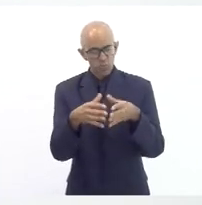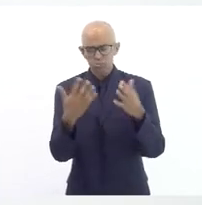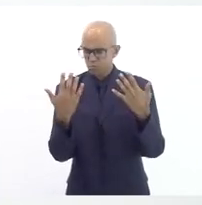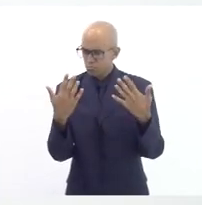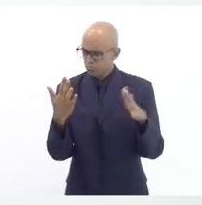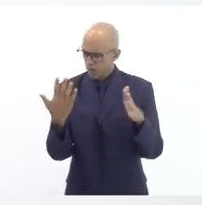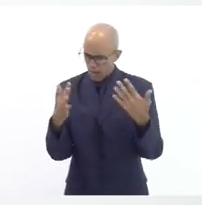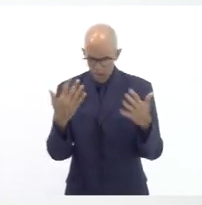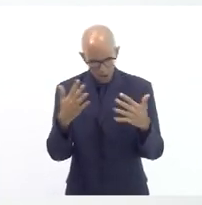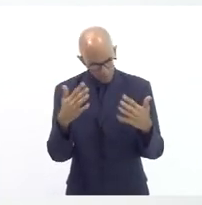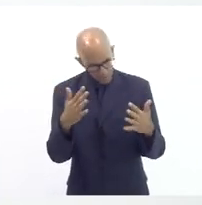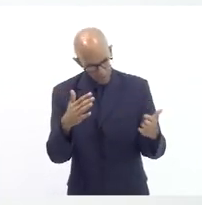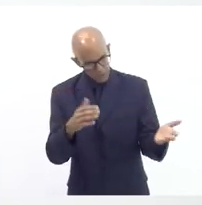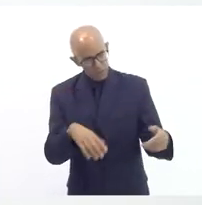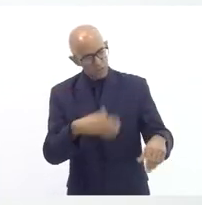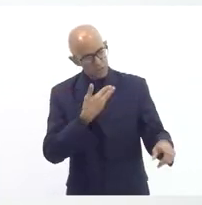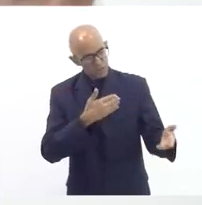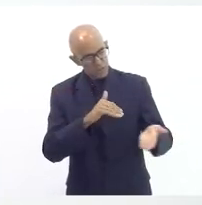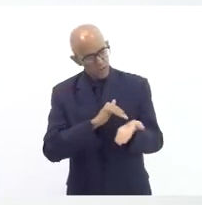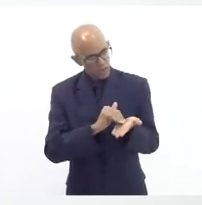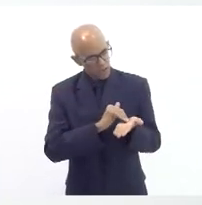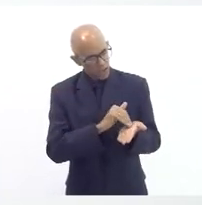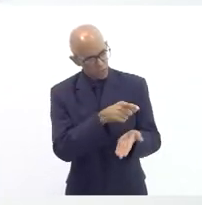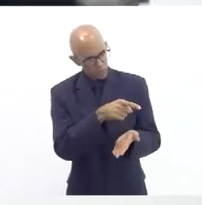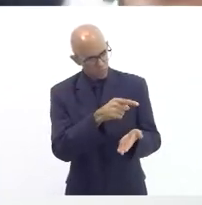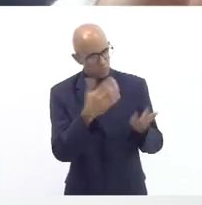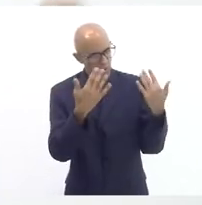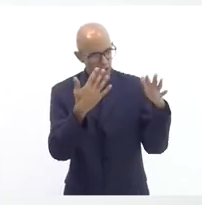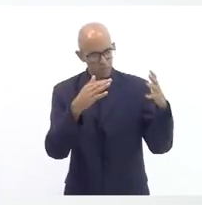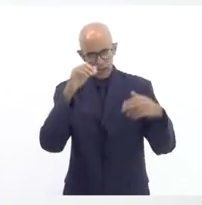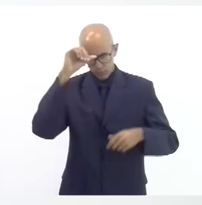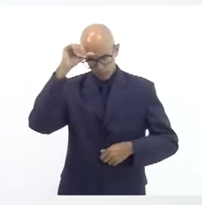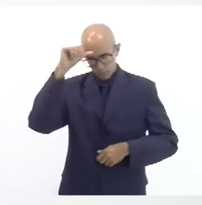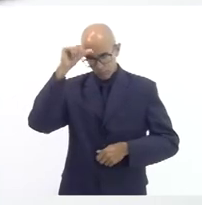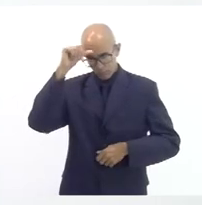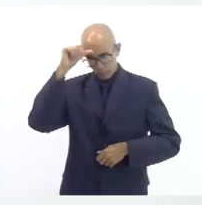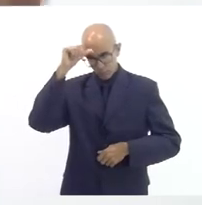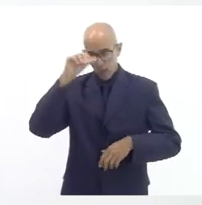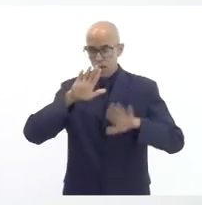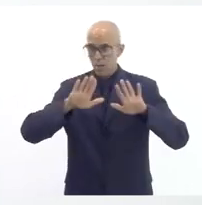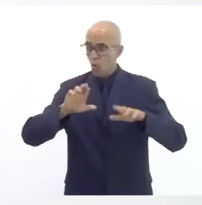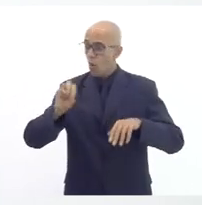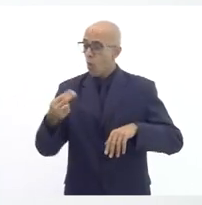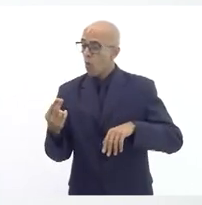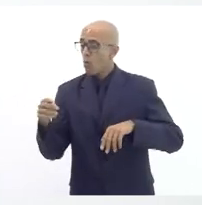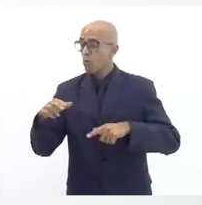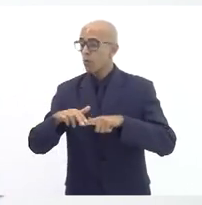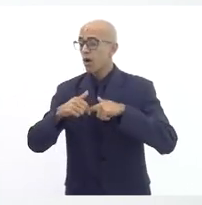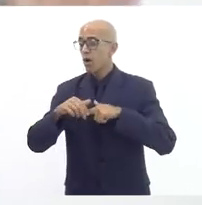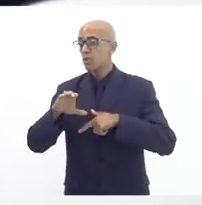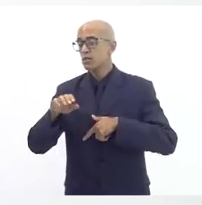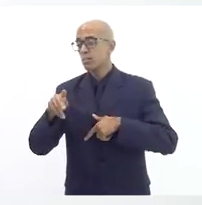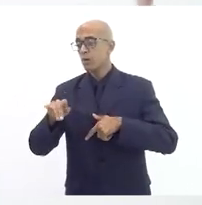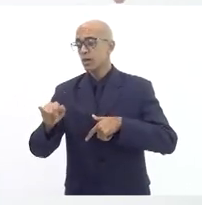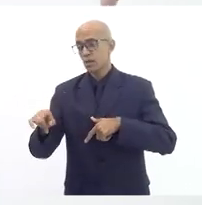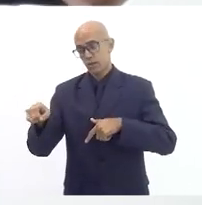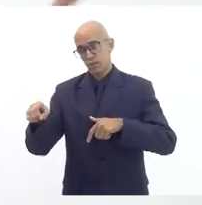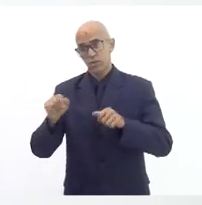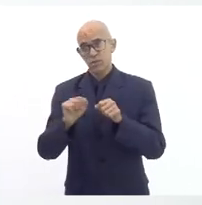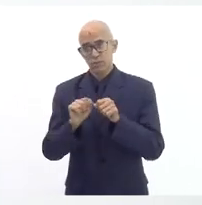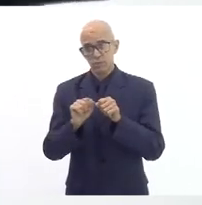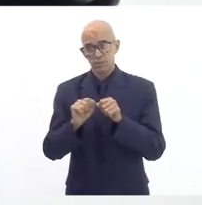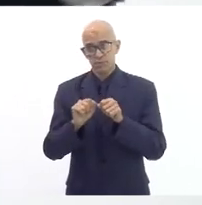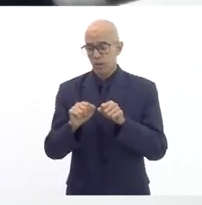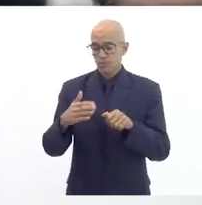isso, parabenizo o governador Cláudio Castro por isso, seja porque a sua CPI, deputada Lucinha, está agindo... Não é a minha CPI, a CPI é do Parlamento,